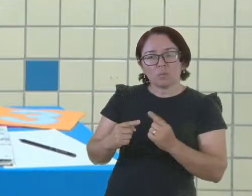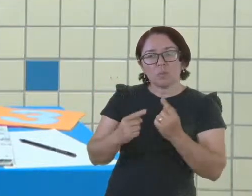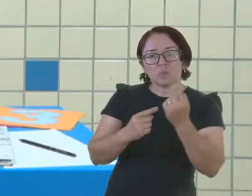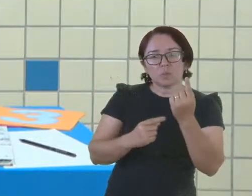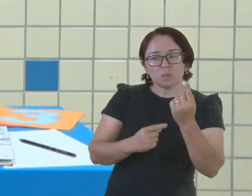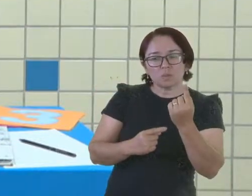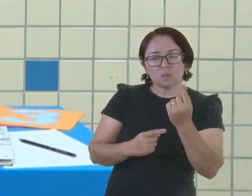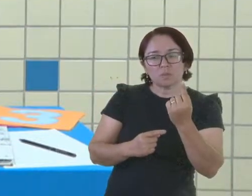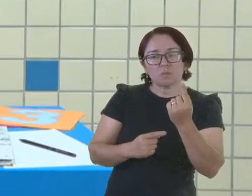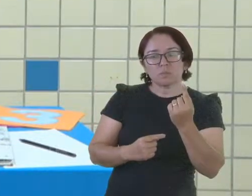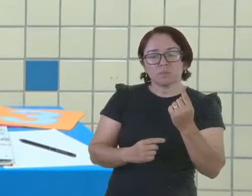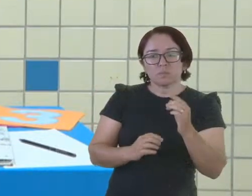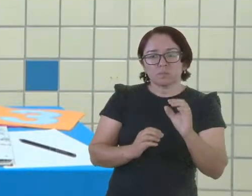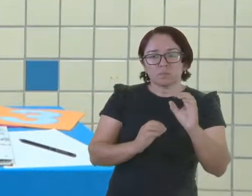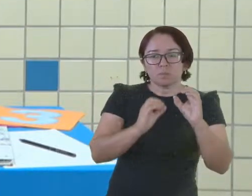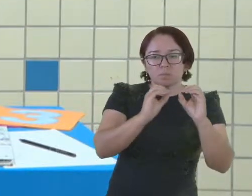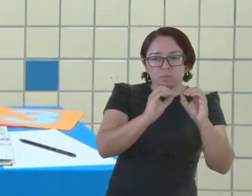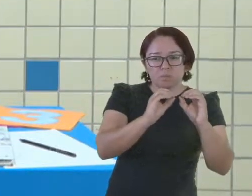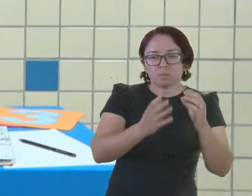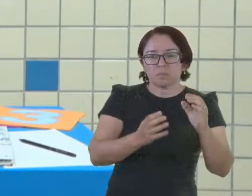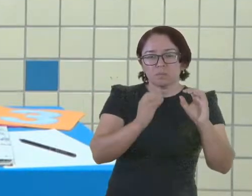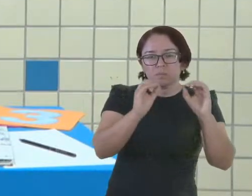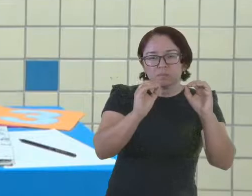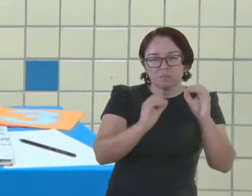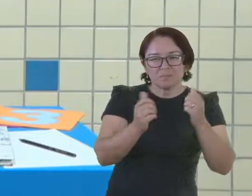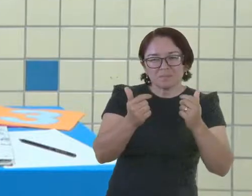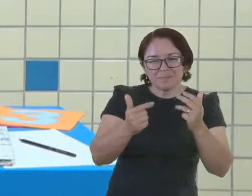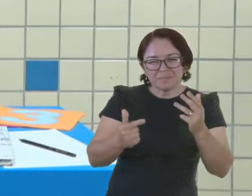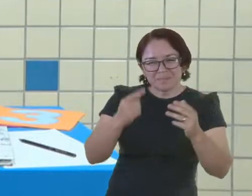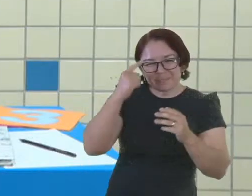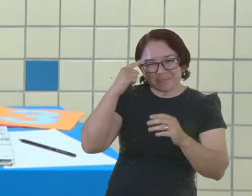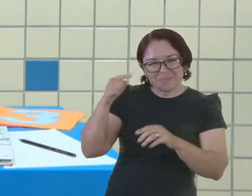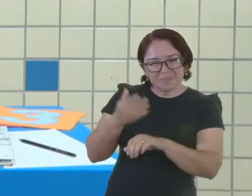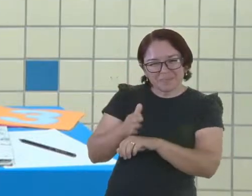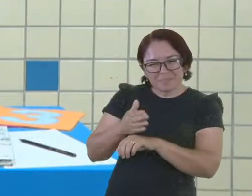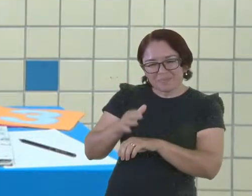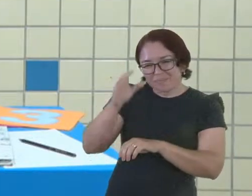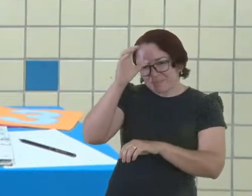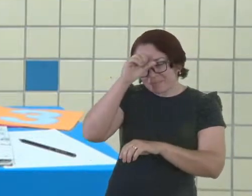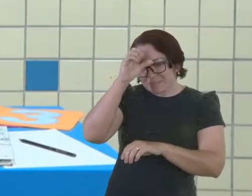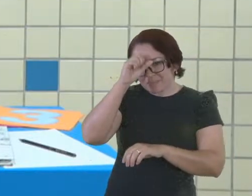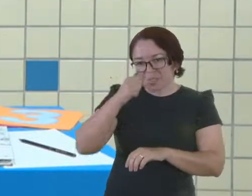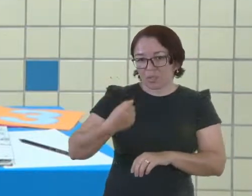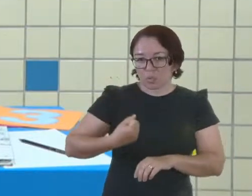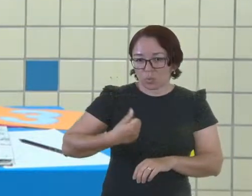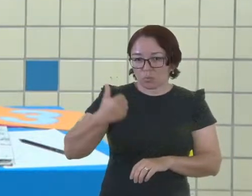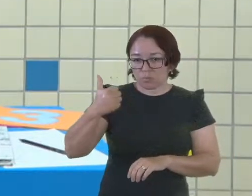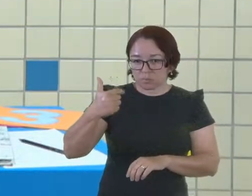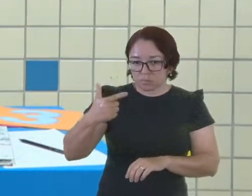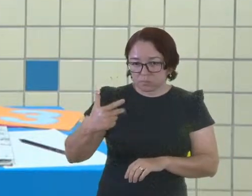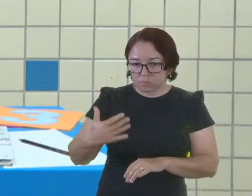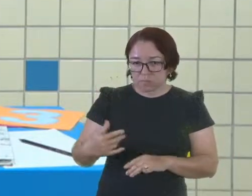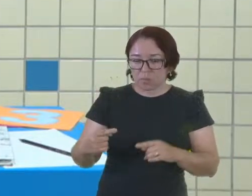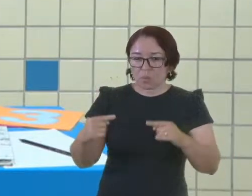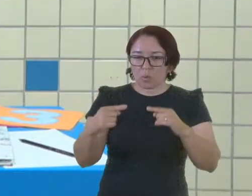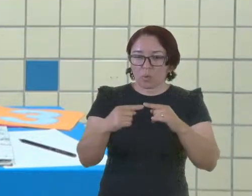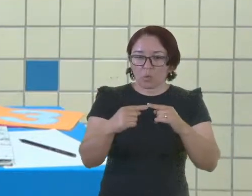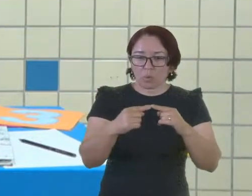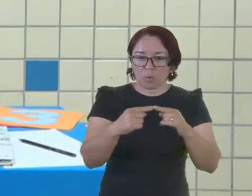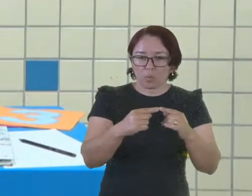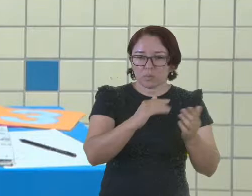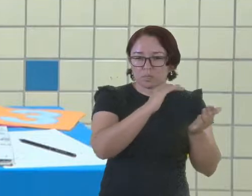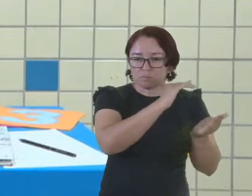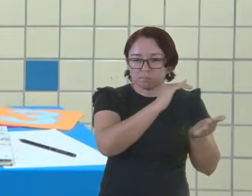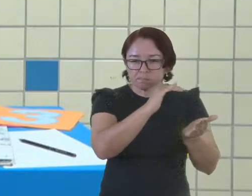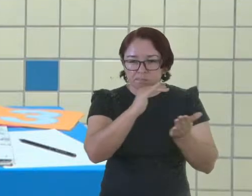têm esse objetivo para a criança aprender os números e relacionar as quantidades de forma lúdica e